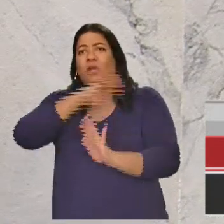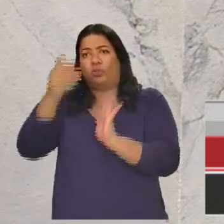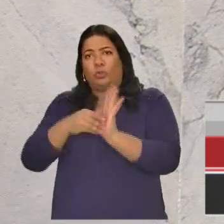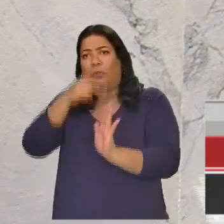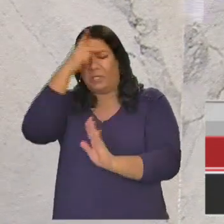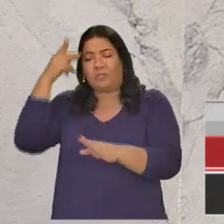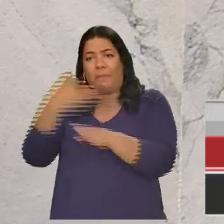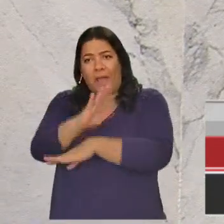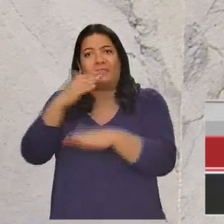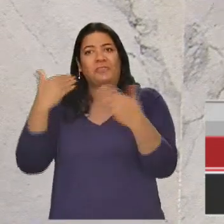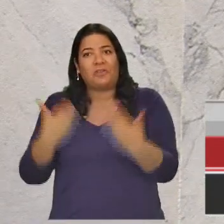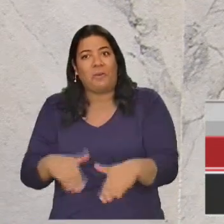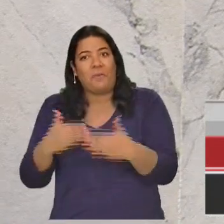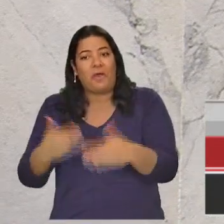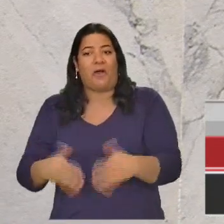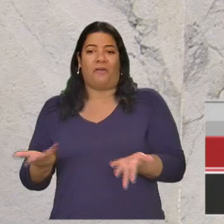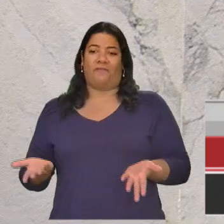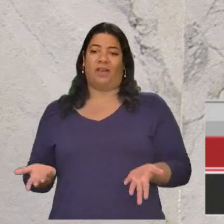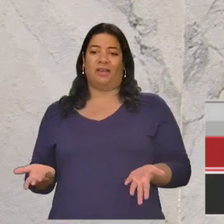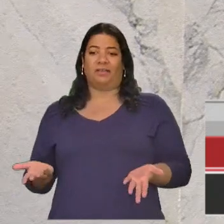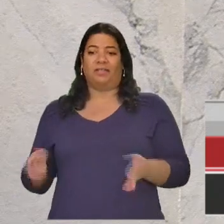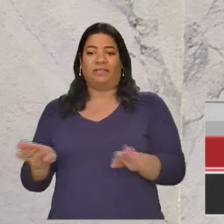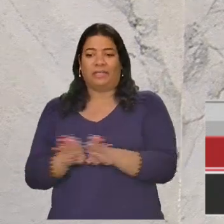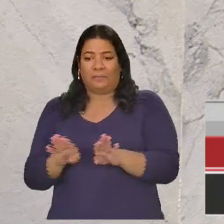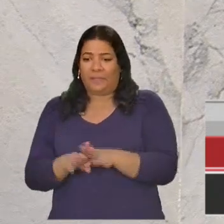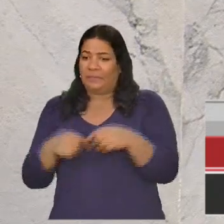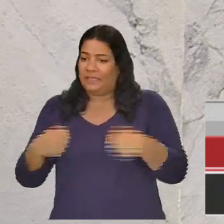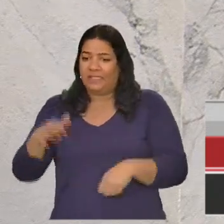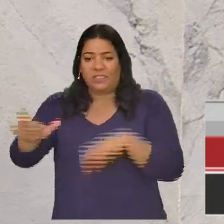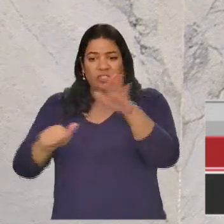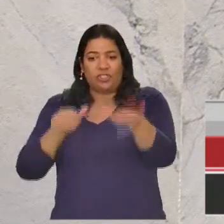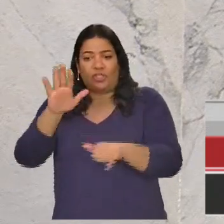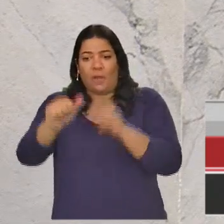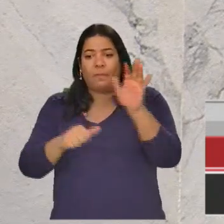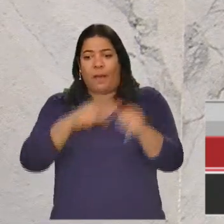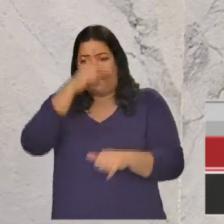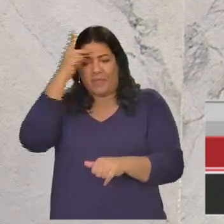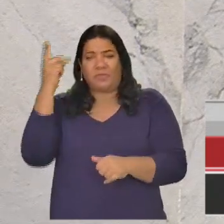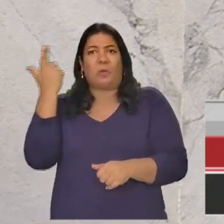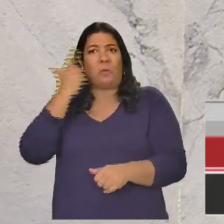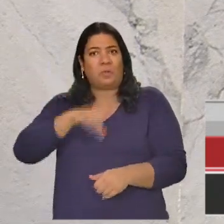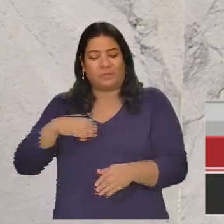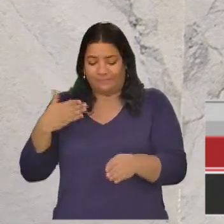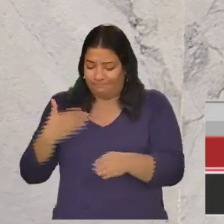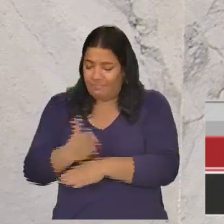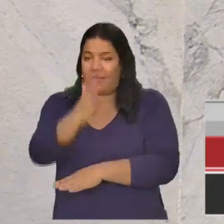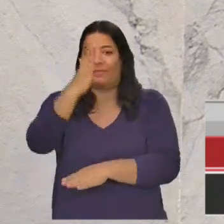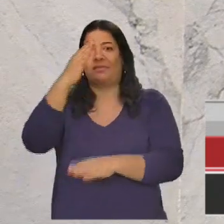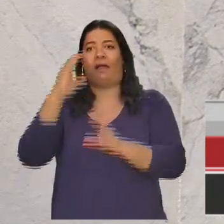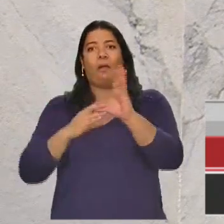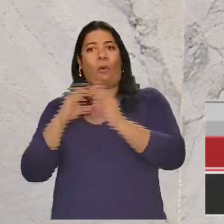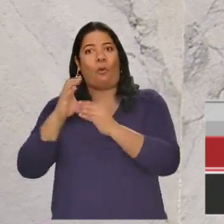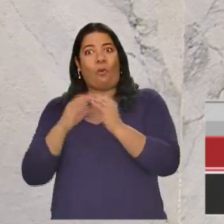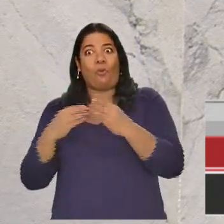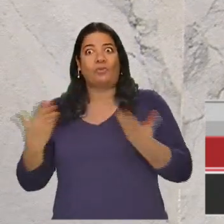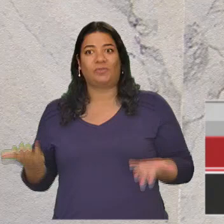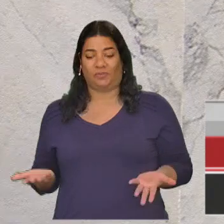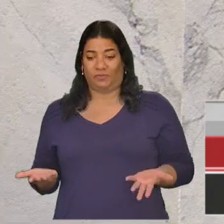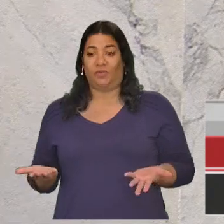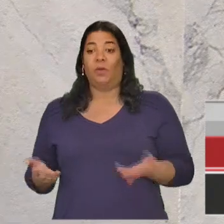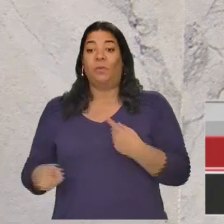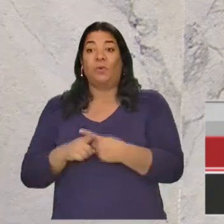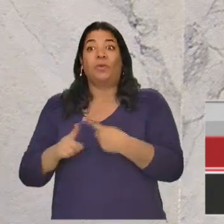concursos da aprovação a da chamada duas das pessoas que foram aprovadas nesses concursos porque nós